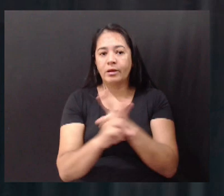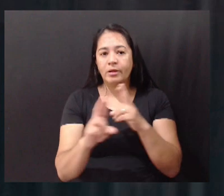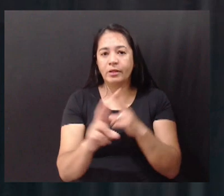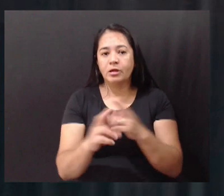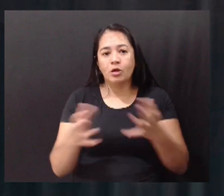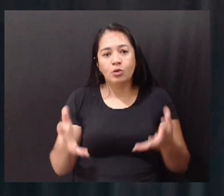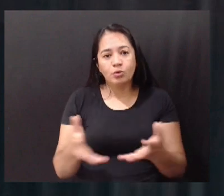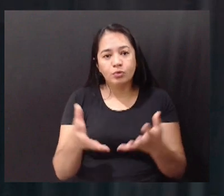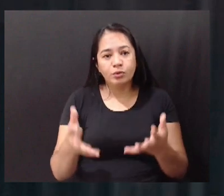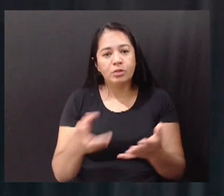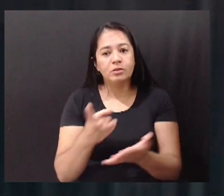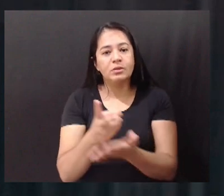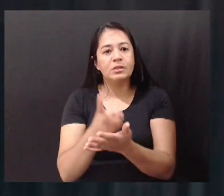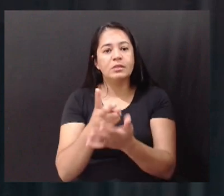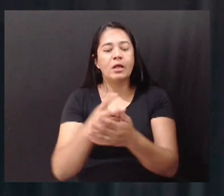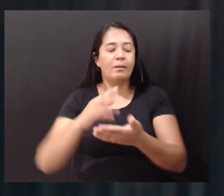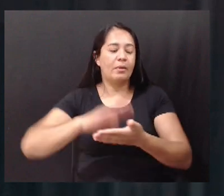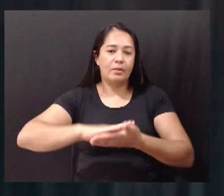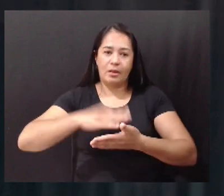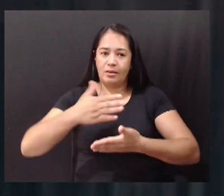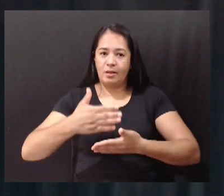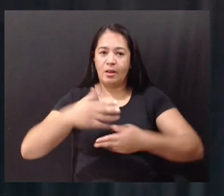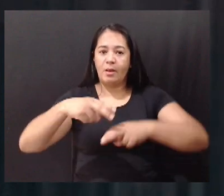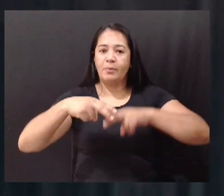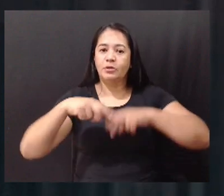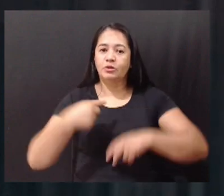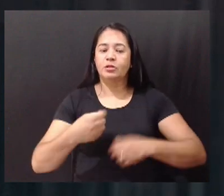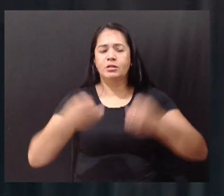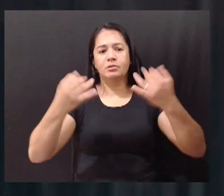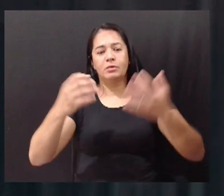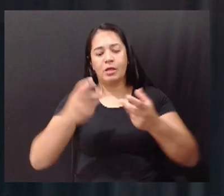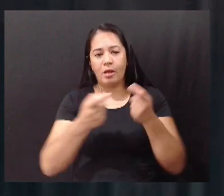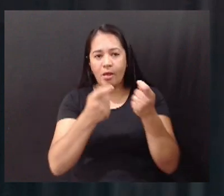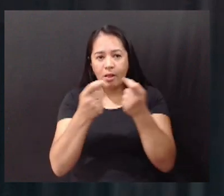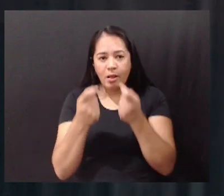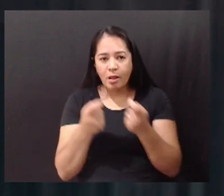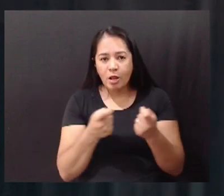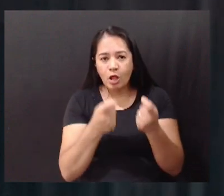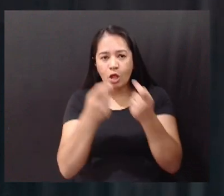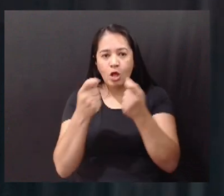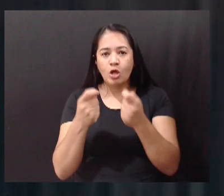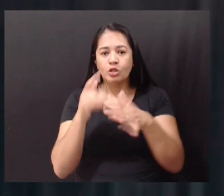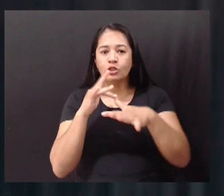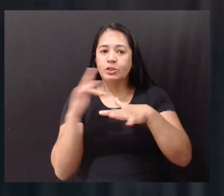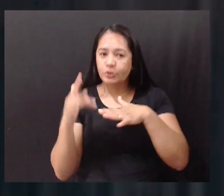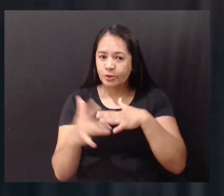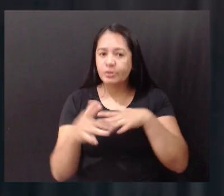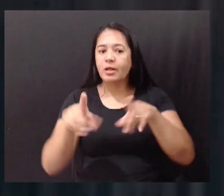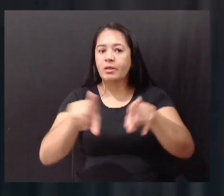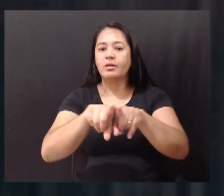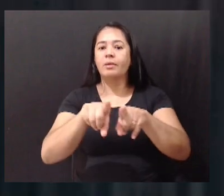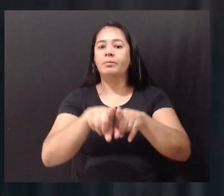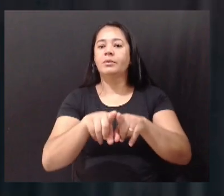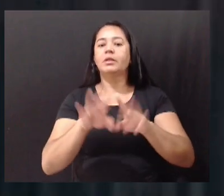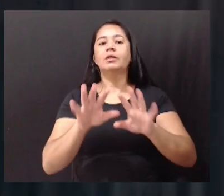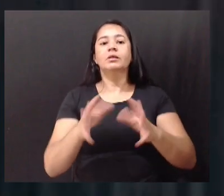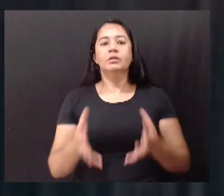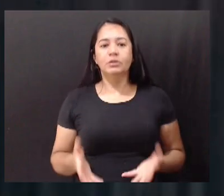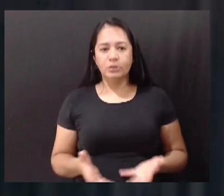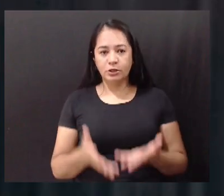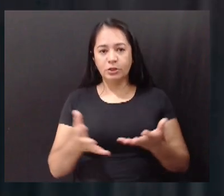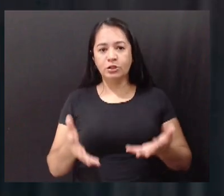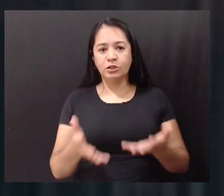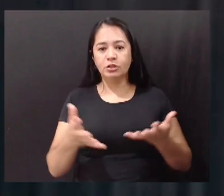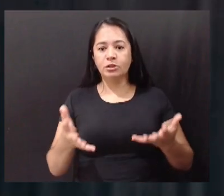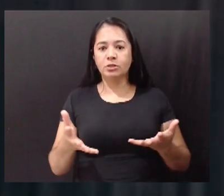constante das telas, tanto quando a gente fala de jogos, quanto de redes sociais. Esse estímulo muito